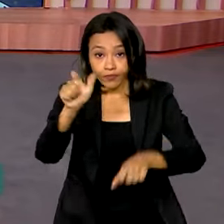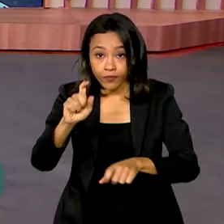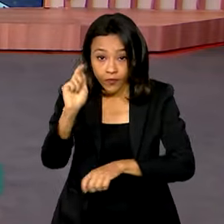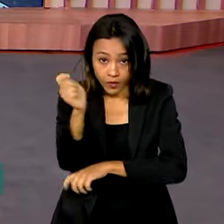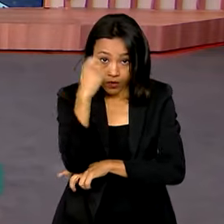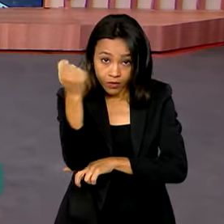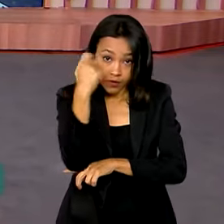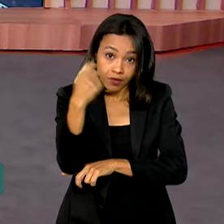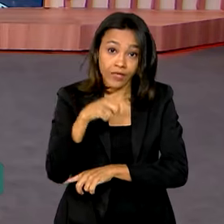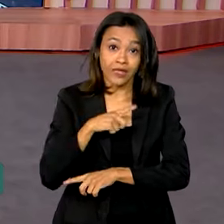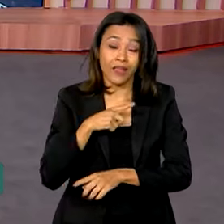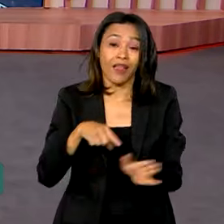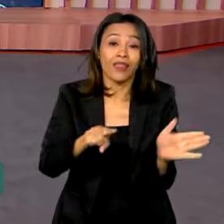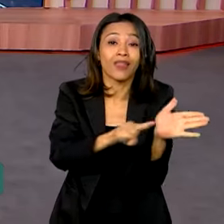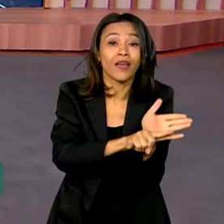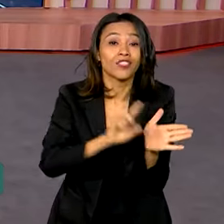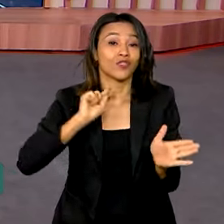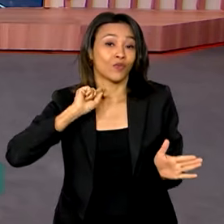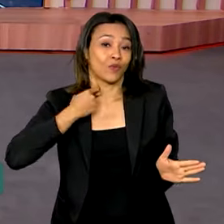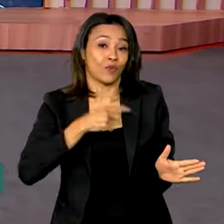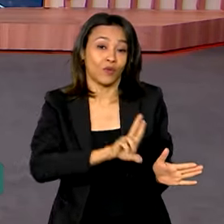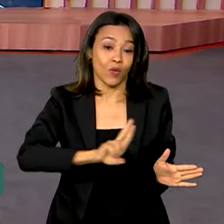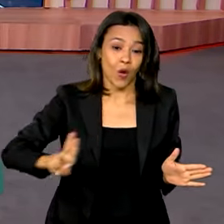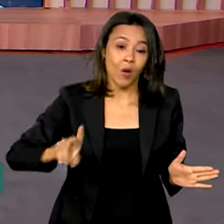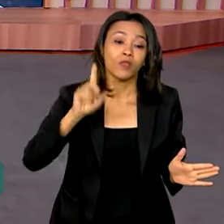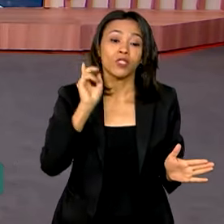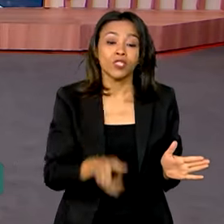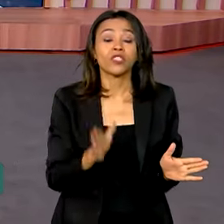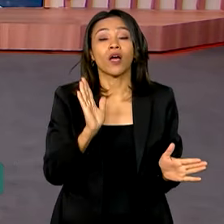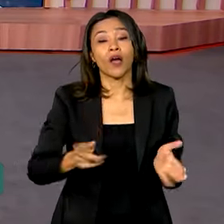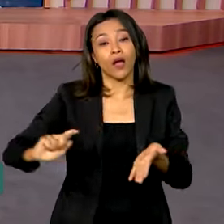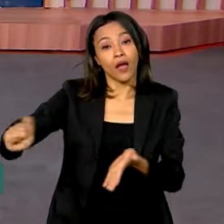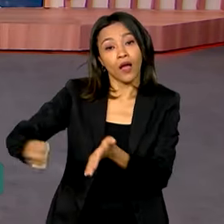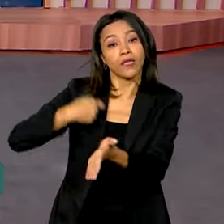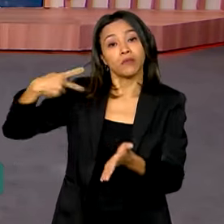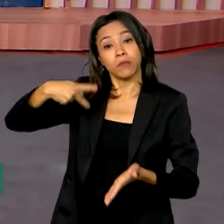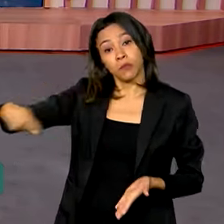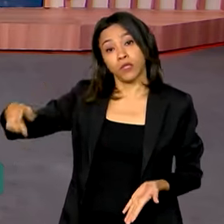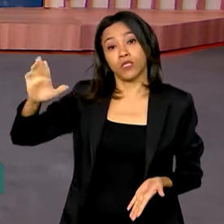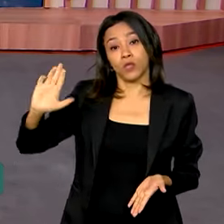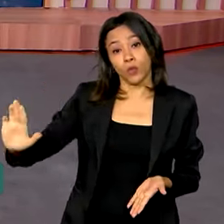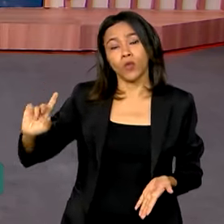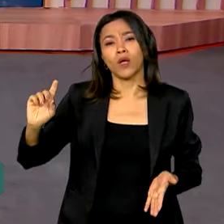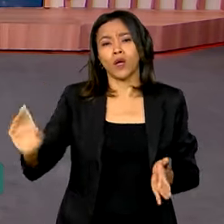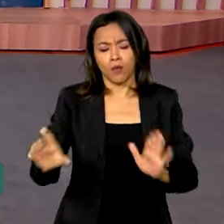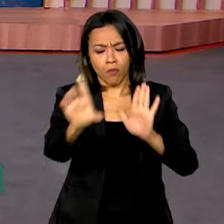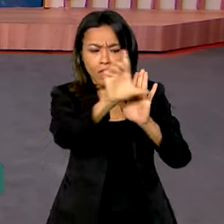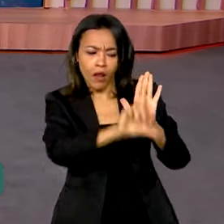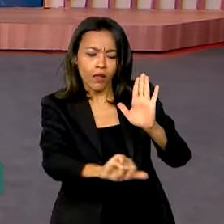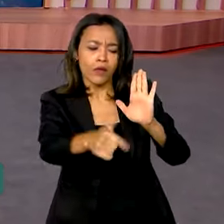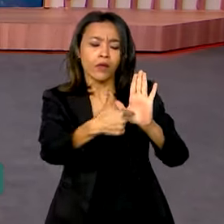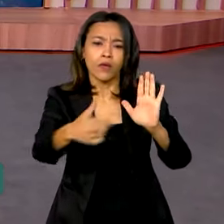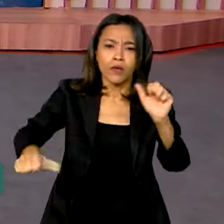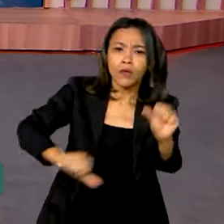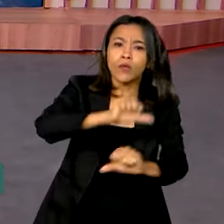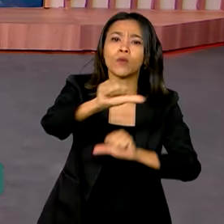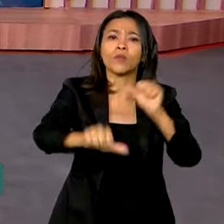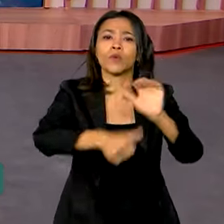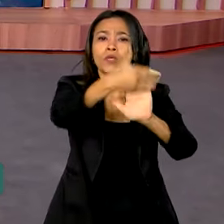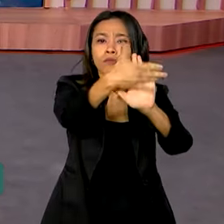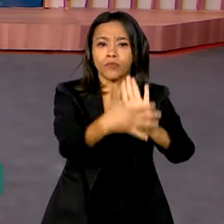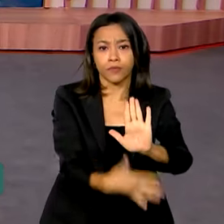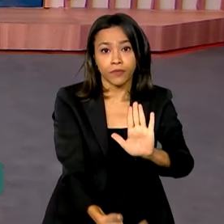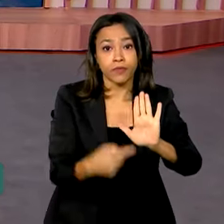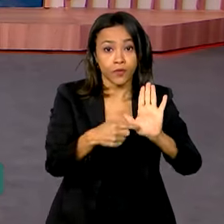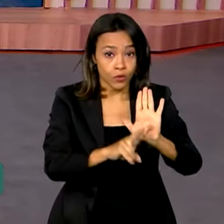poderão acessar financiamentos públicos. Foi sancionada pelo presidente Lula uma lei que altera as diretrizes orçamentárias